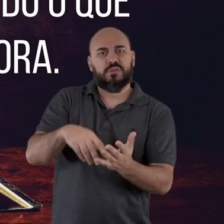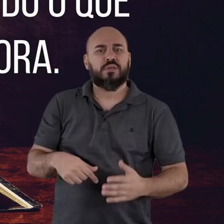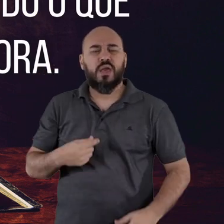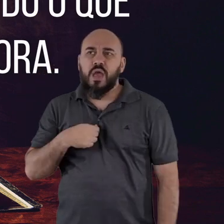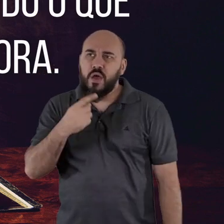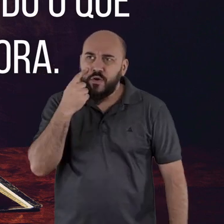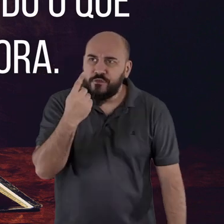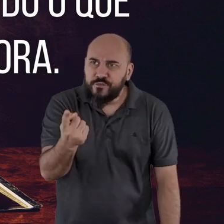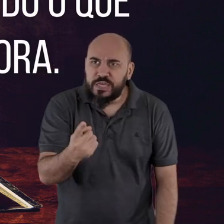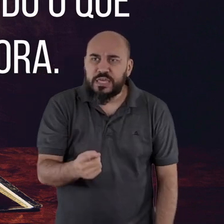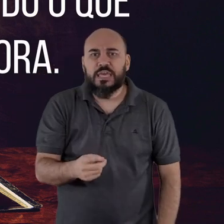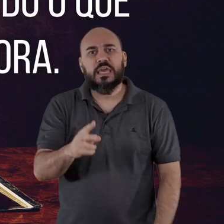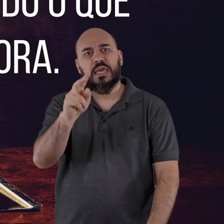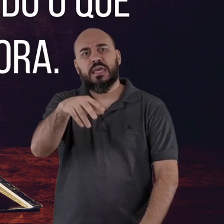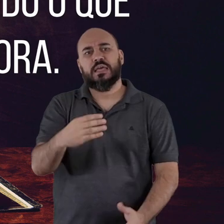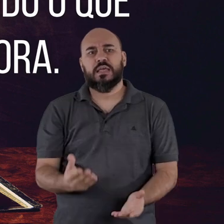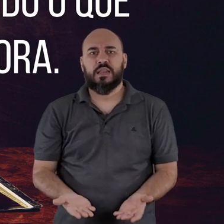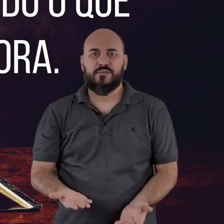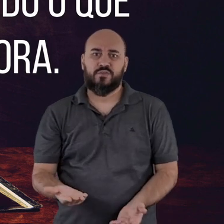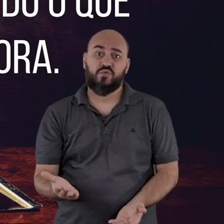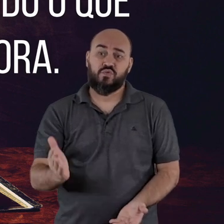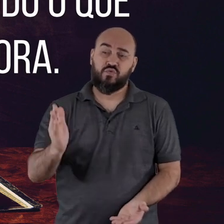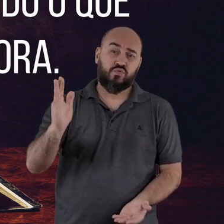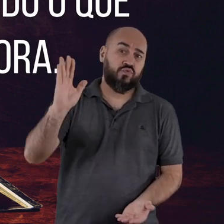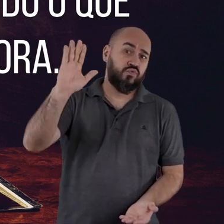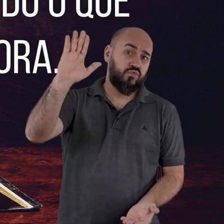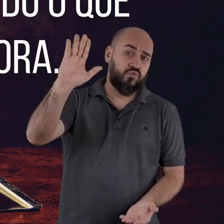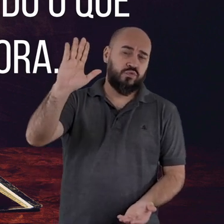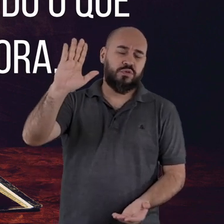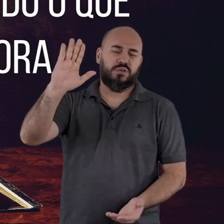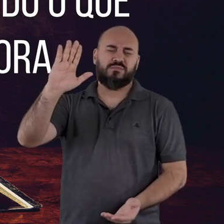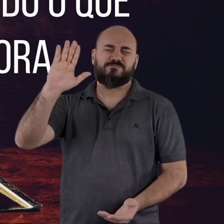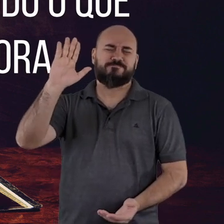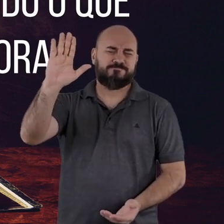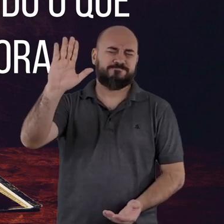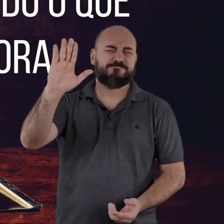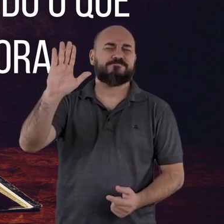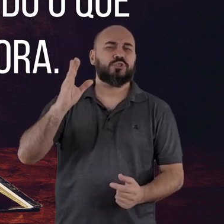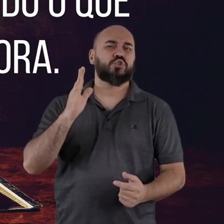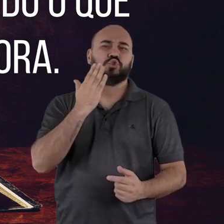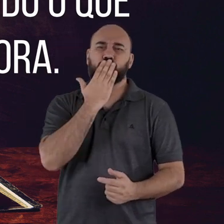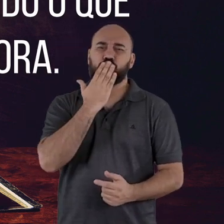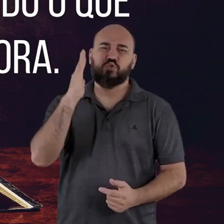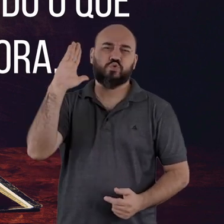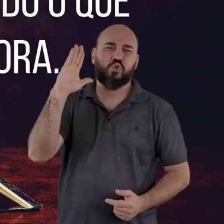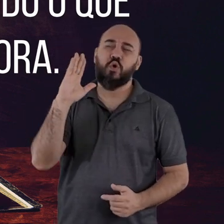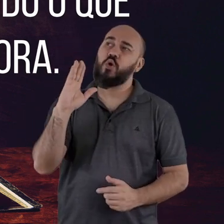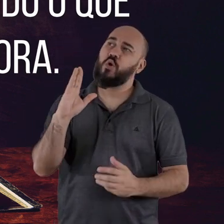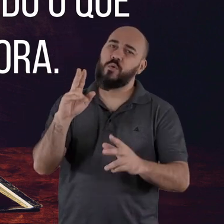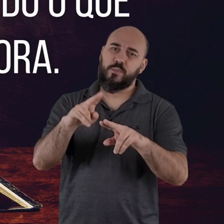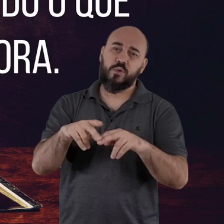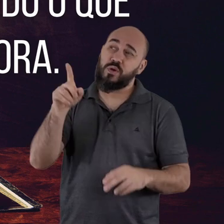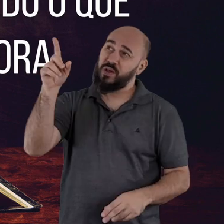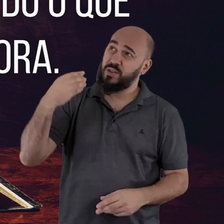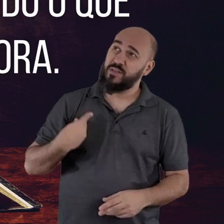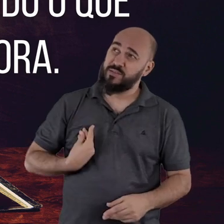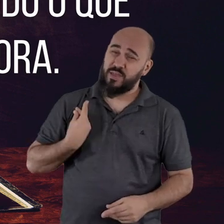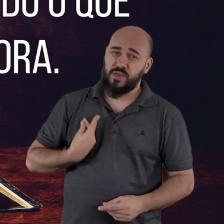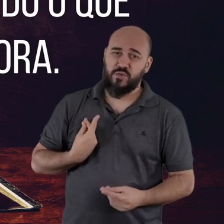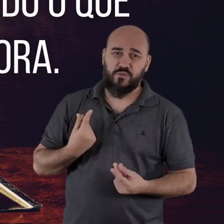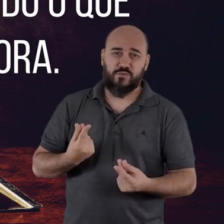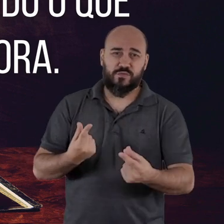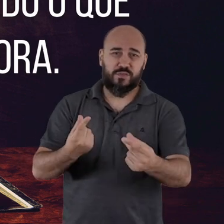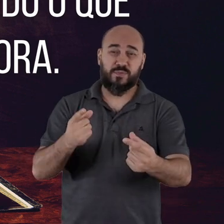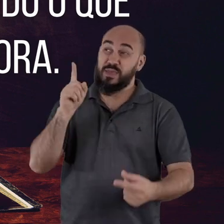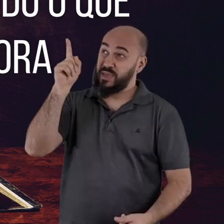mar e sobre a terra levantou a mão direita para o céu e jurou por aquele que vive para todo sempre, o mesmo que criou o céu, a terra, o